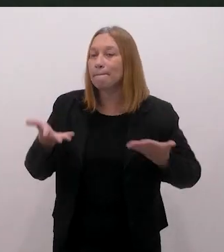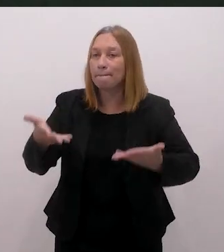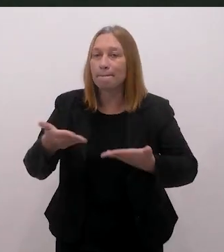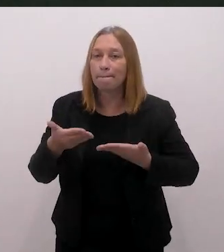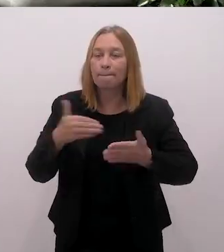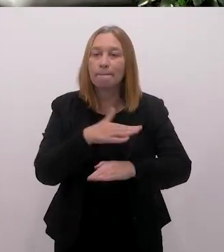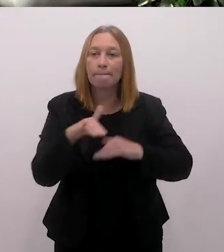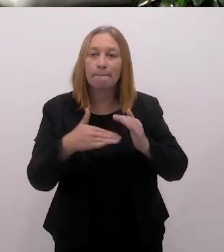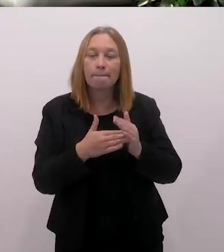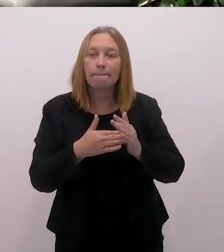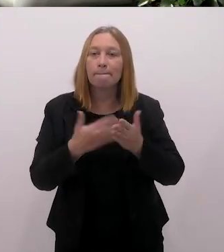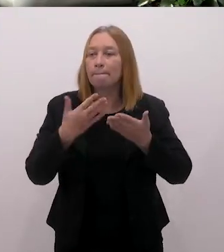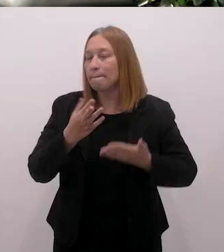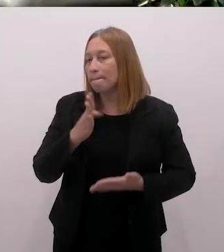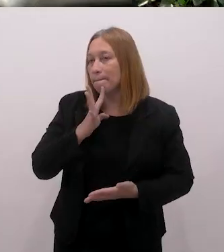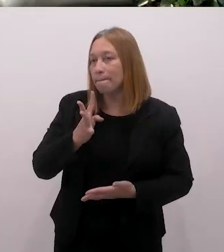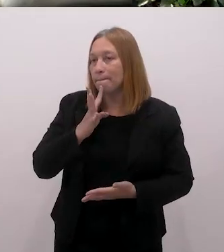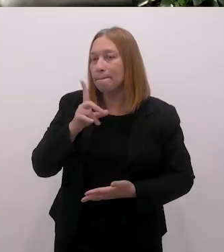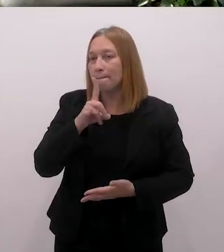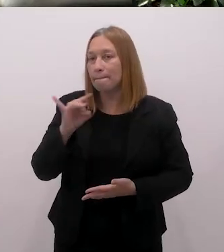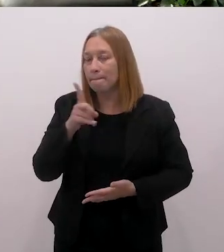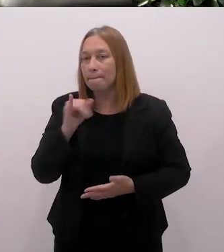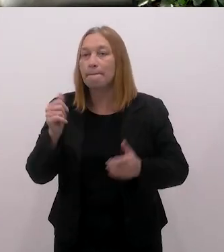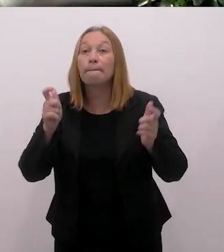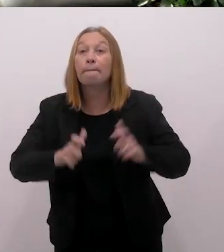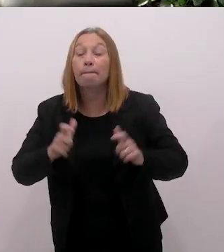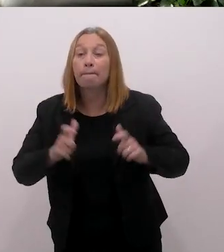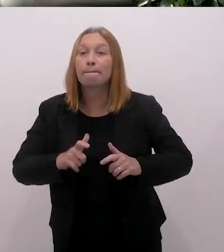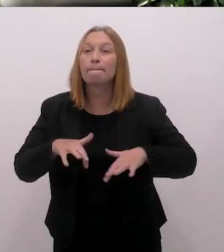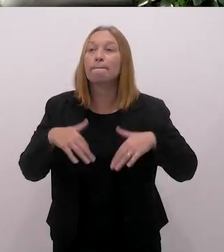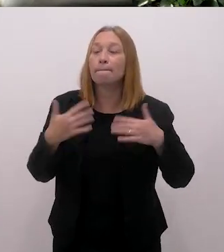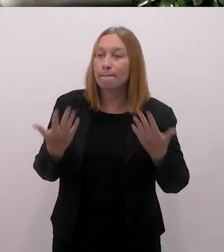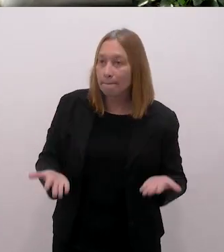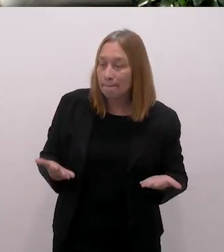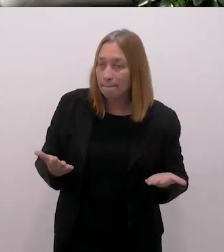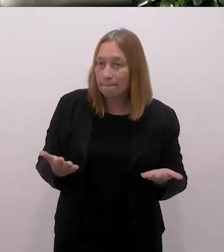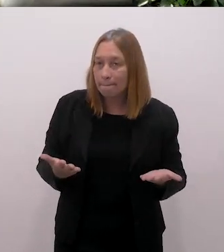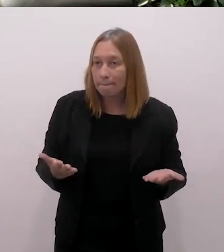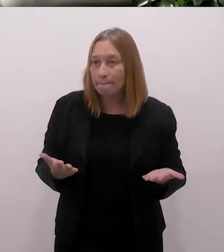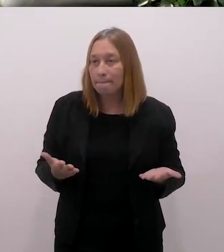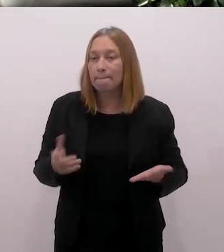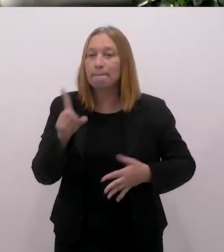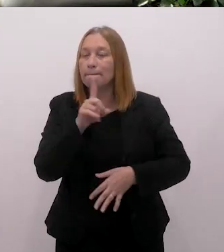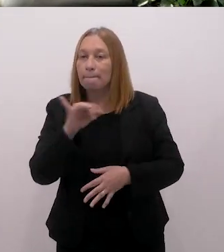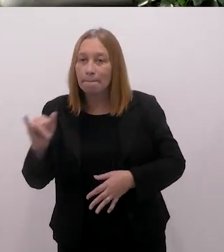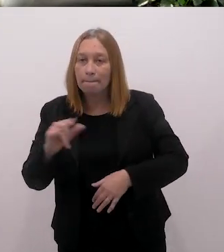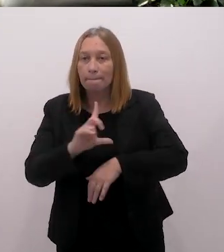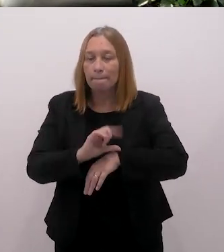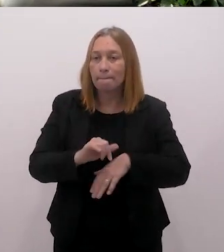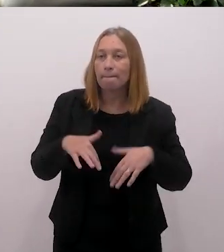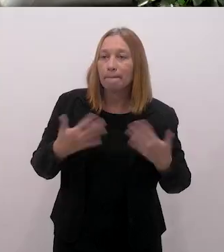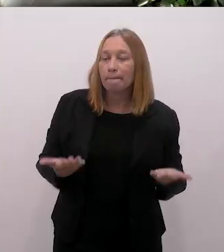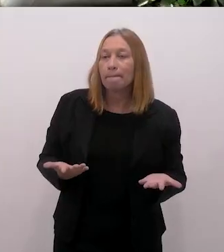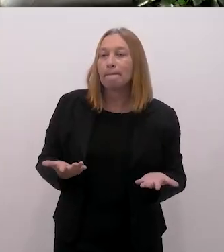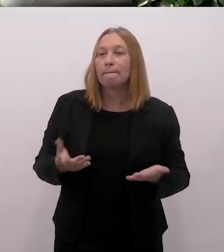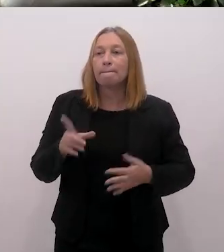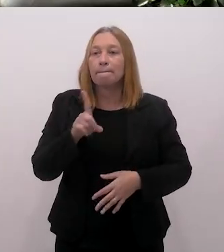Alcançou. Então, convido a galera para conhecer o Dida. Onde fica o Dida? Conta pra gente o horário de funcionamento, os dias